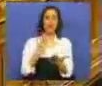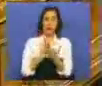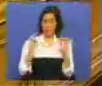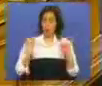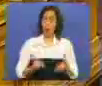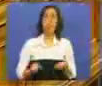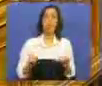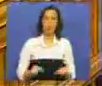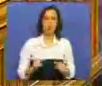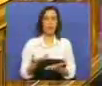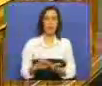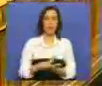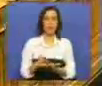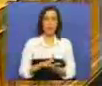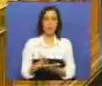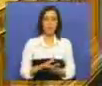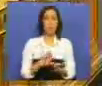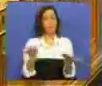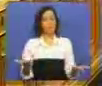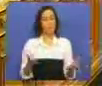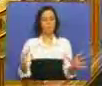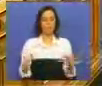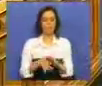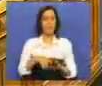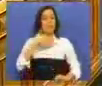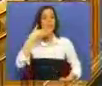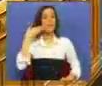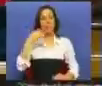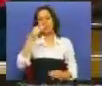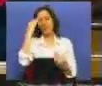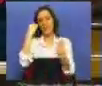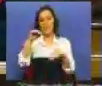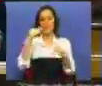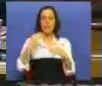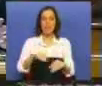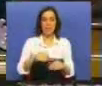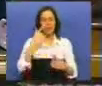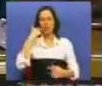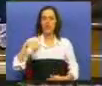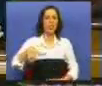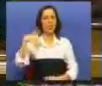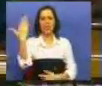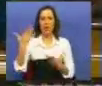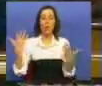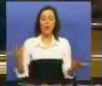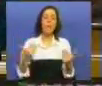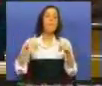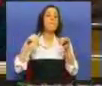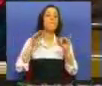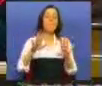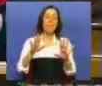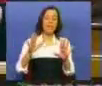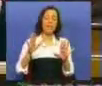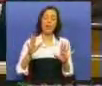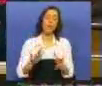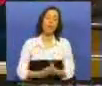hoje é de incerteza. A massificação do ensino foi um processo extraordinário, mas não